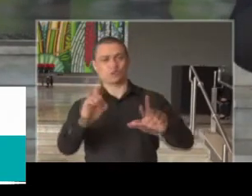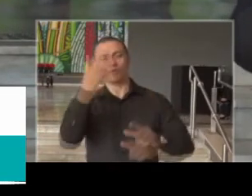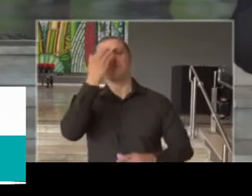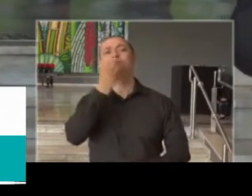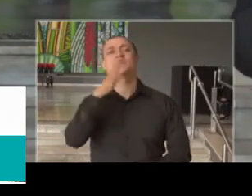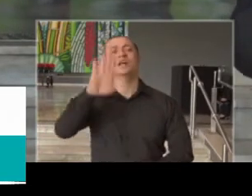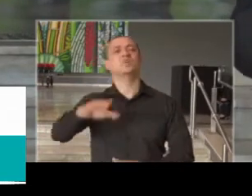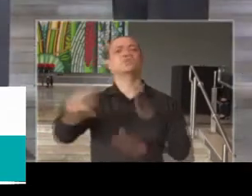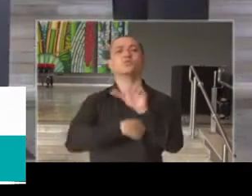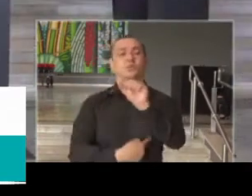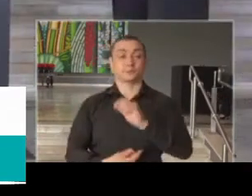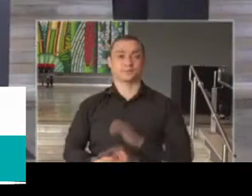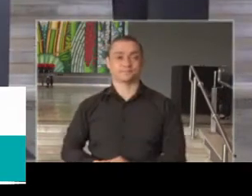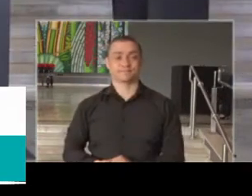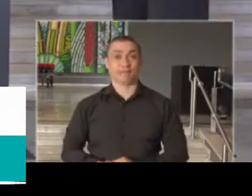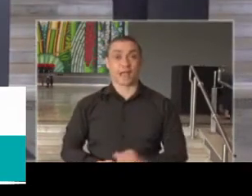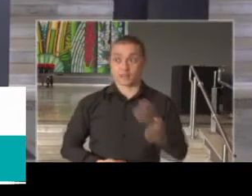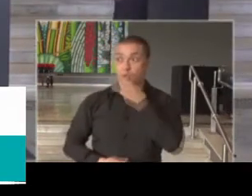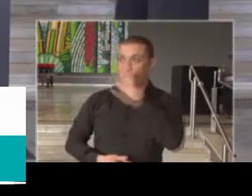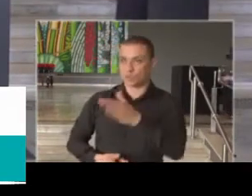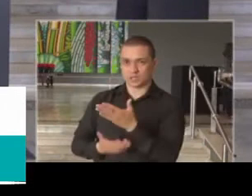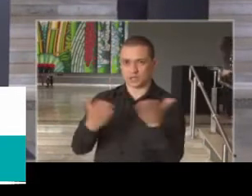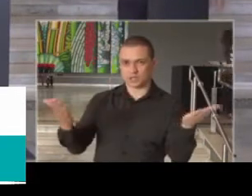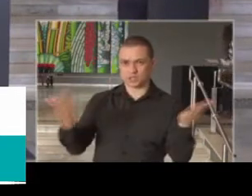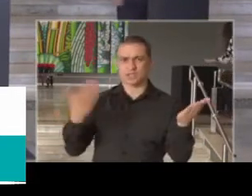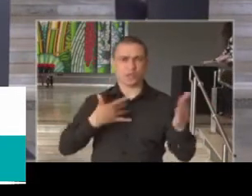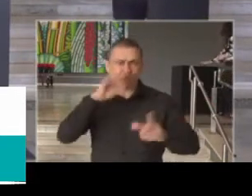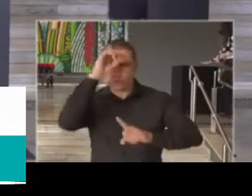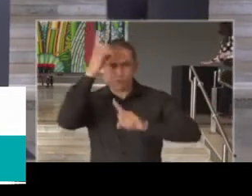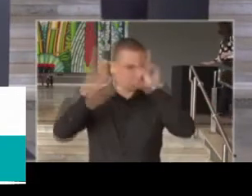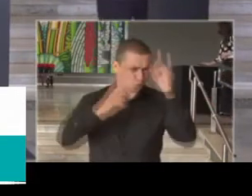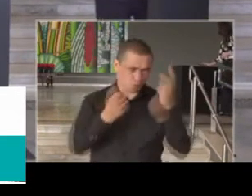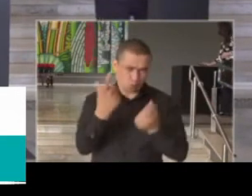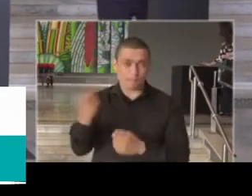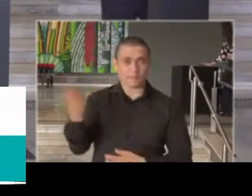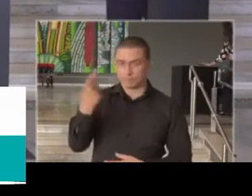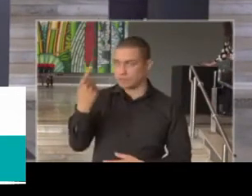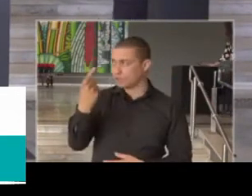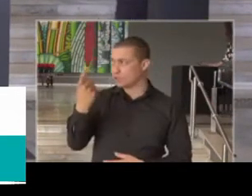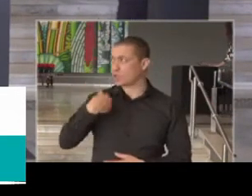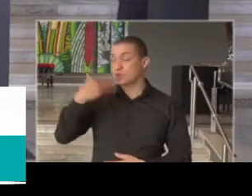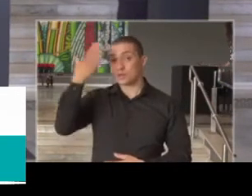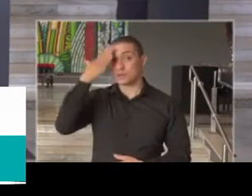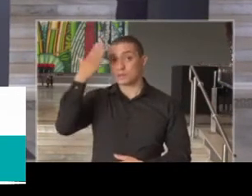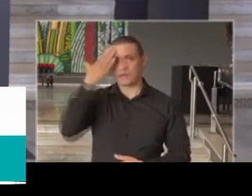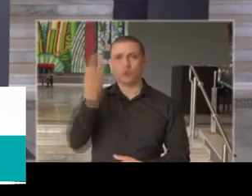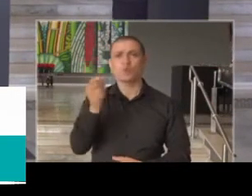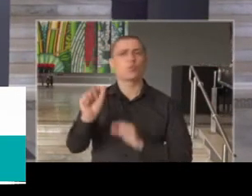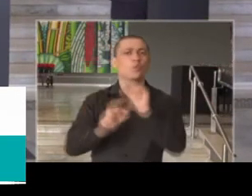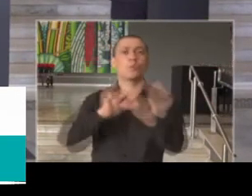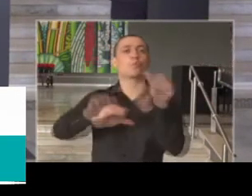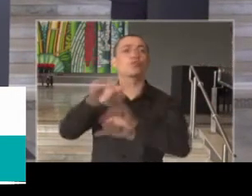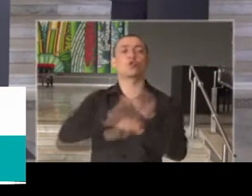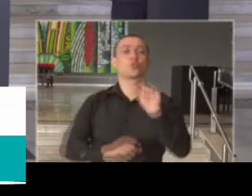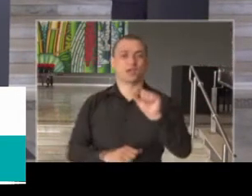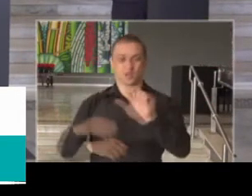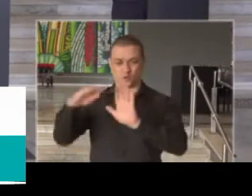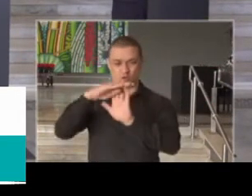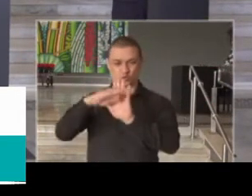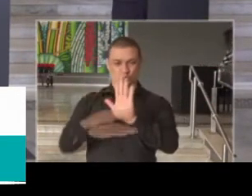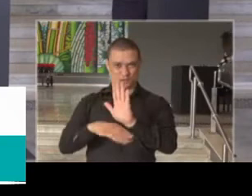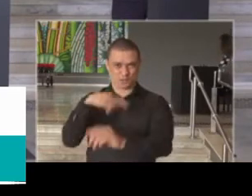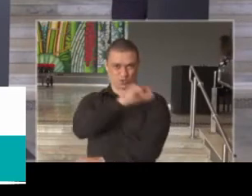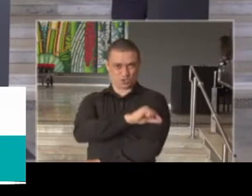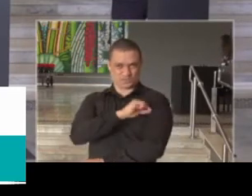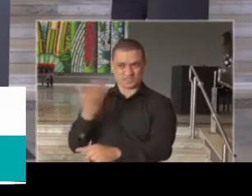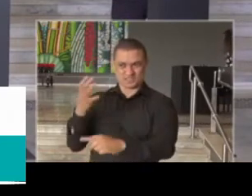por favor. Boa tarde a todos. Governador, eu tenho algumas dúvidas. Primeiro, gostaria de saber o que muda no plano de